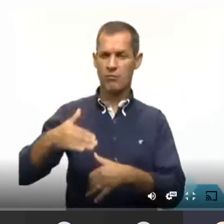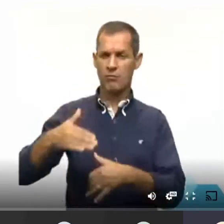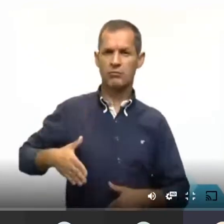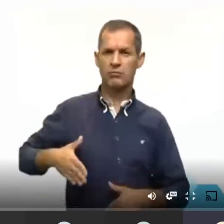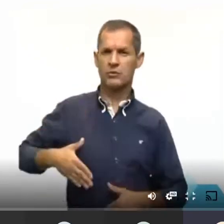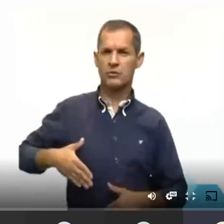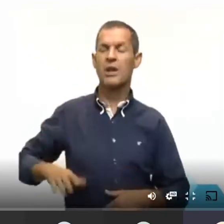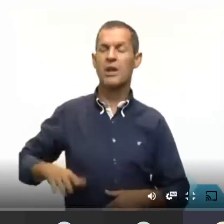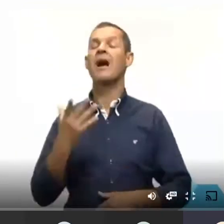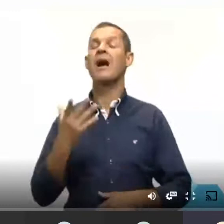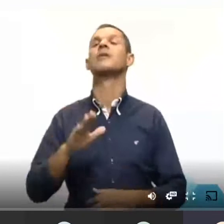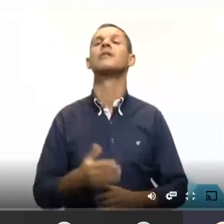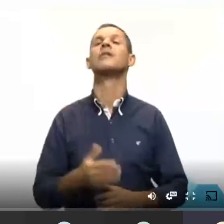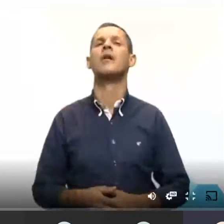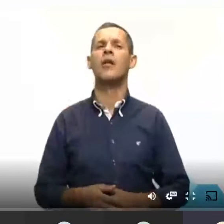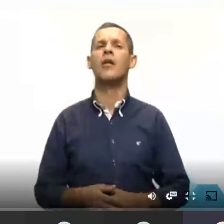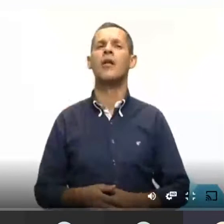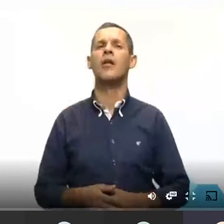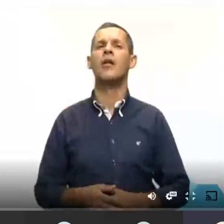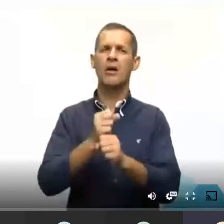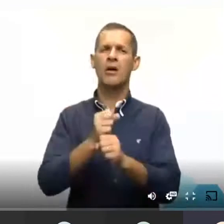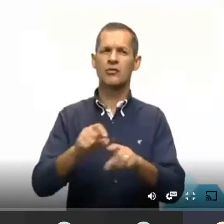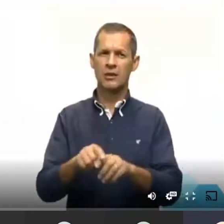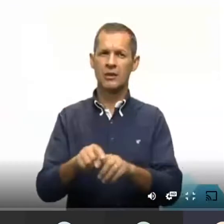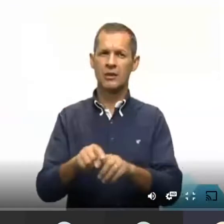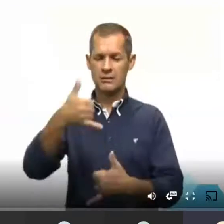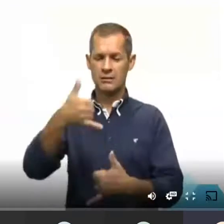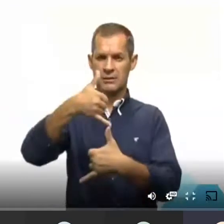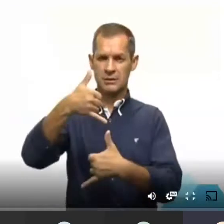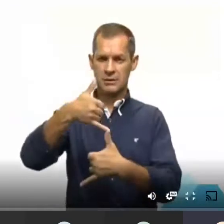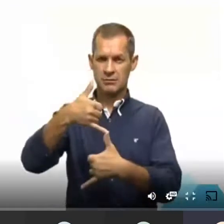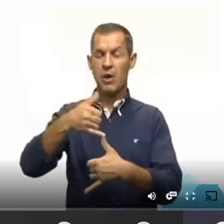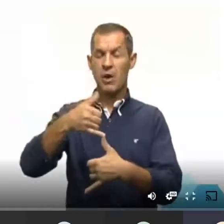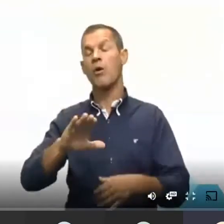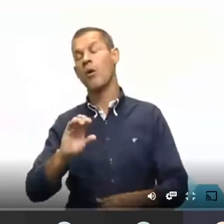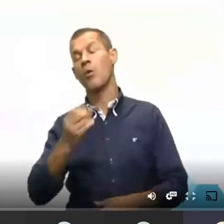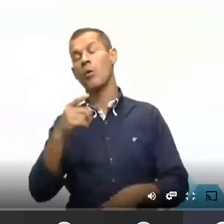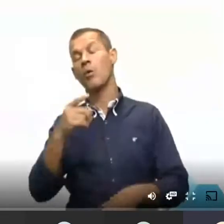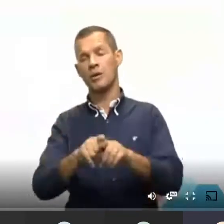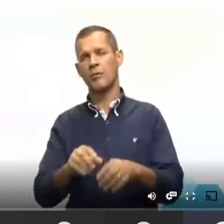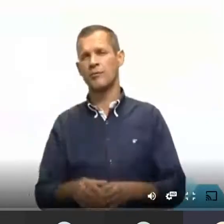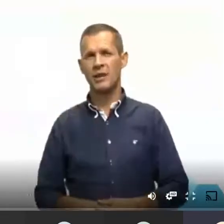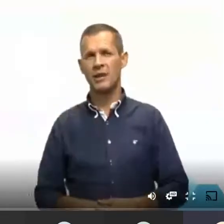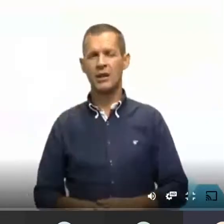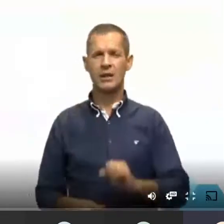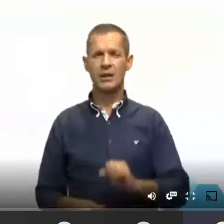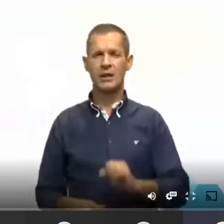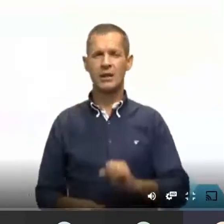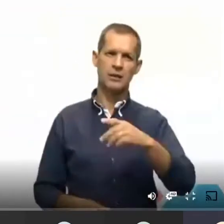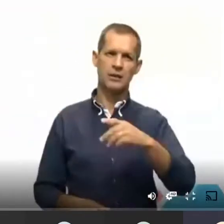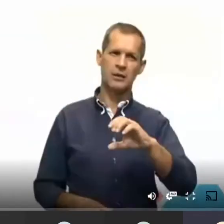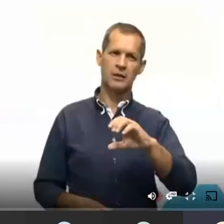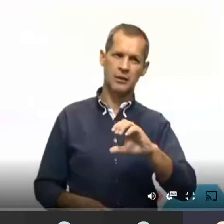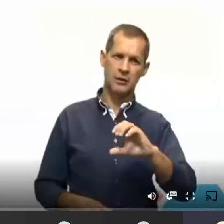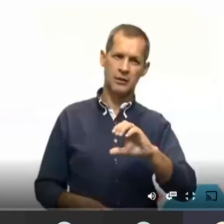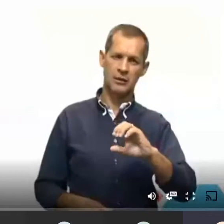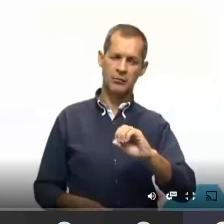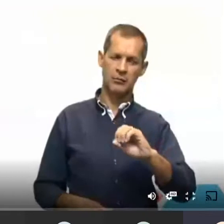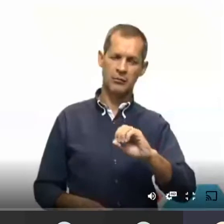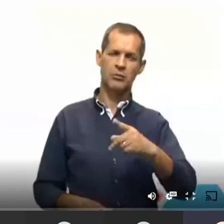no fígado, ocorre um acúmulo de lipídios. Ou as apoproteínas vão coletar